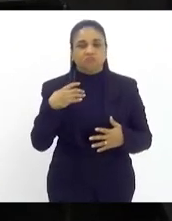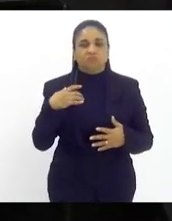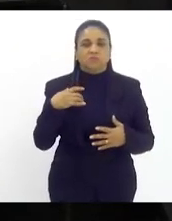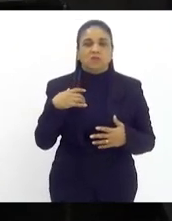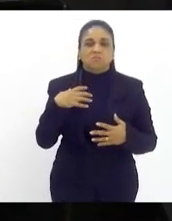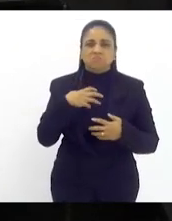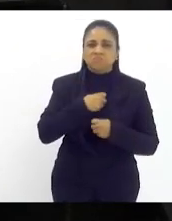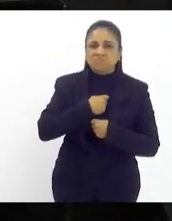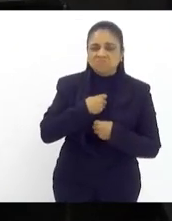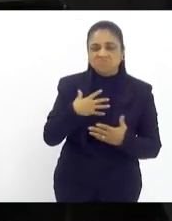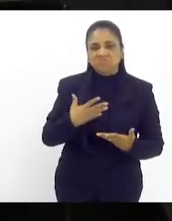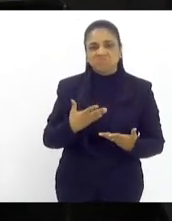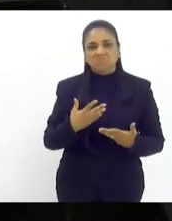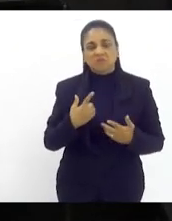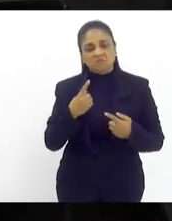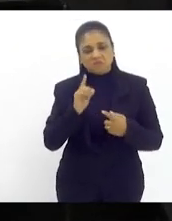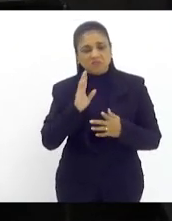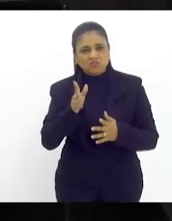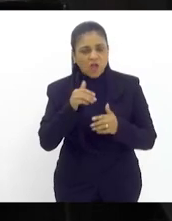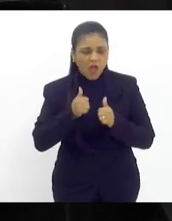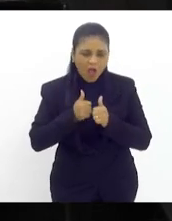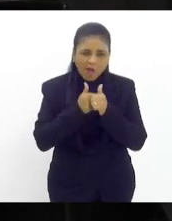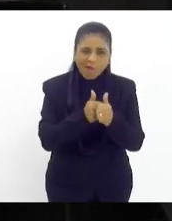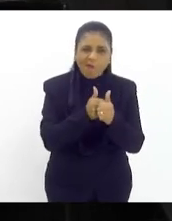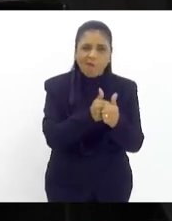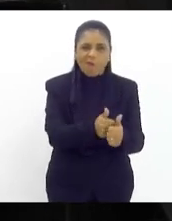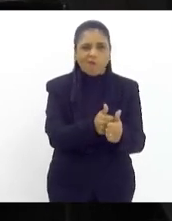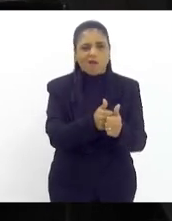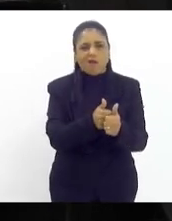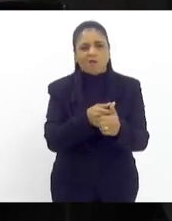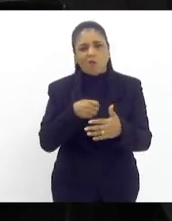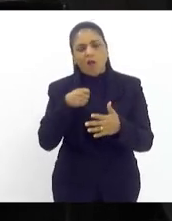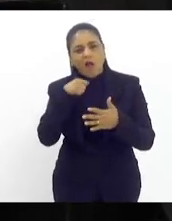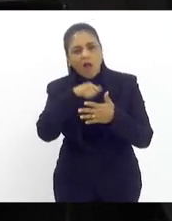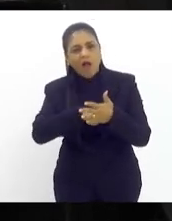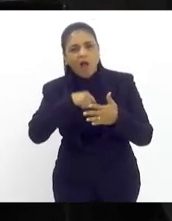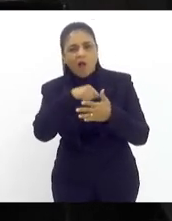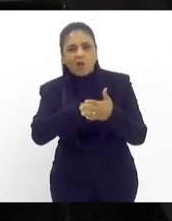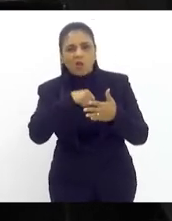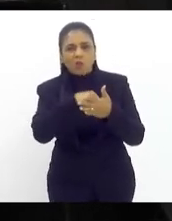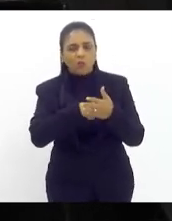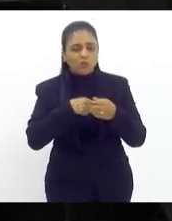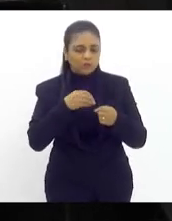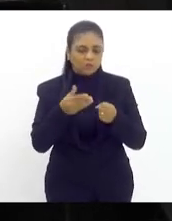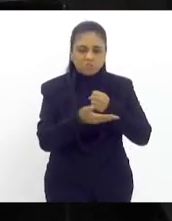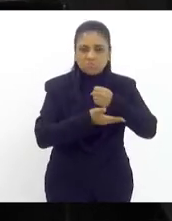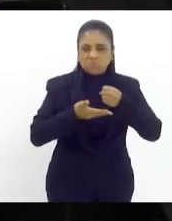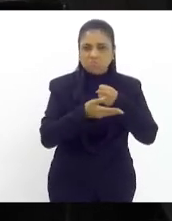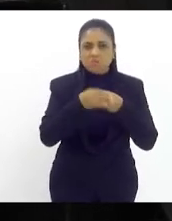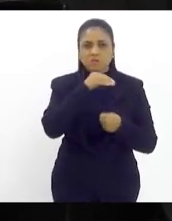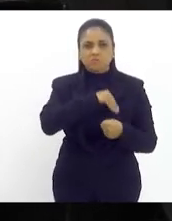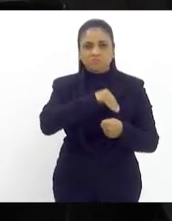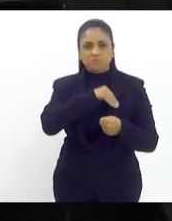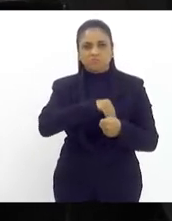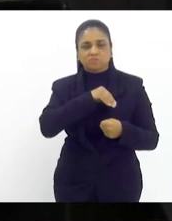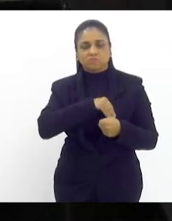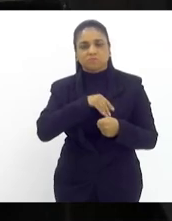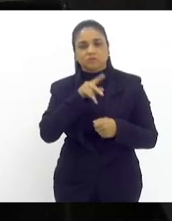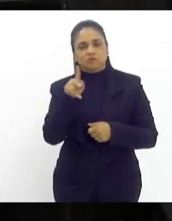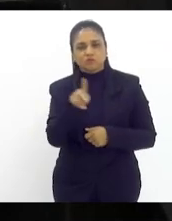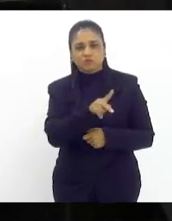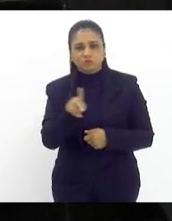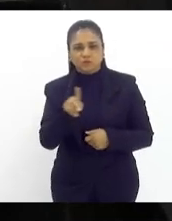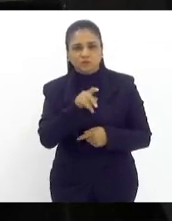muitos acompanham a nossa luta pela implementação do piso Nacional do magistério no estado do Rio de Janeiro